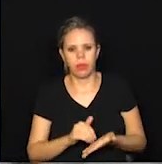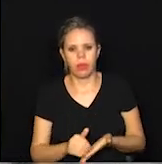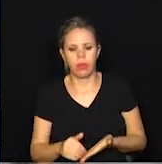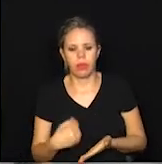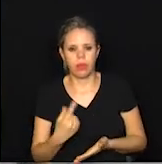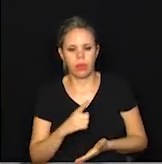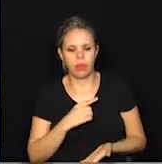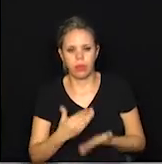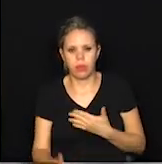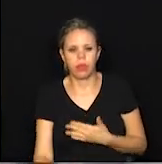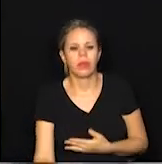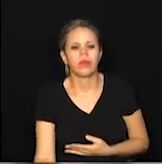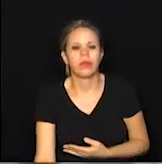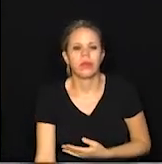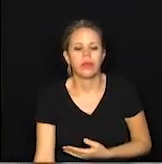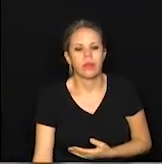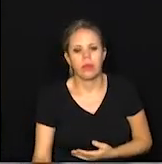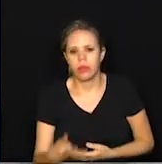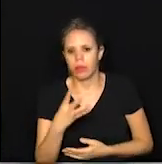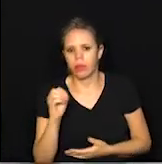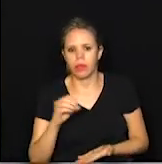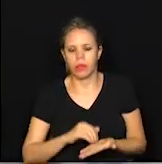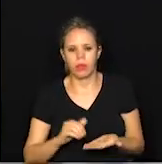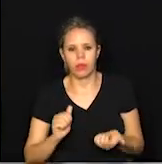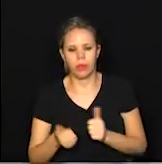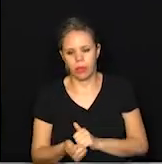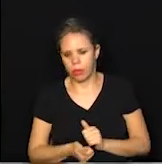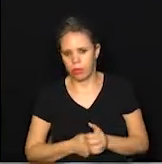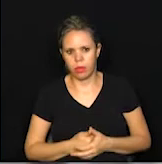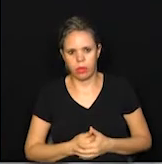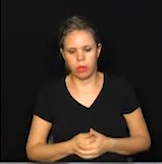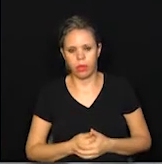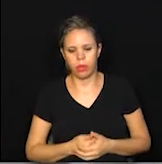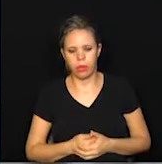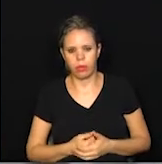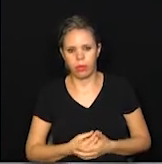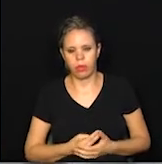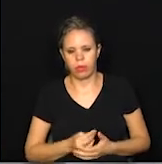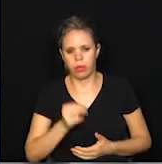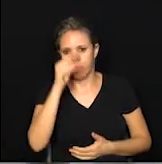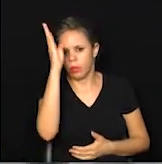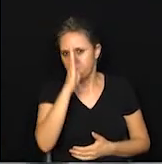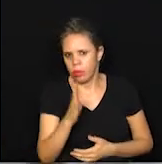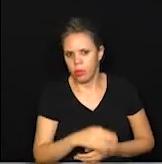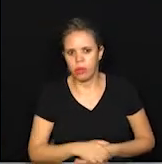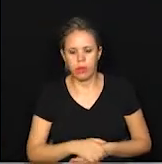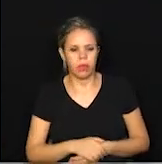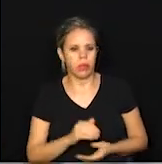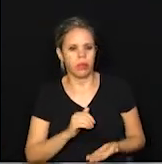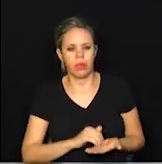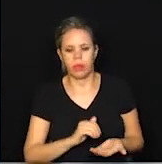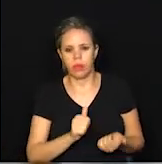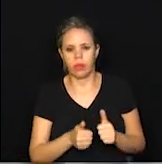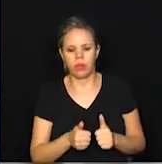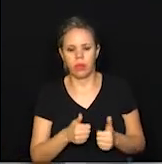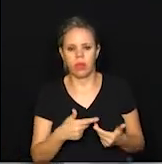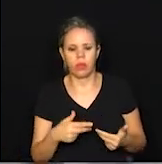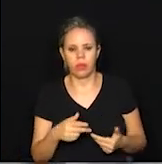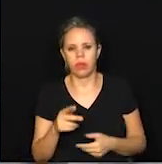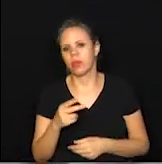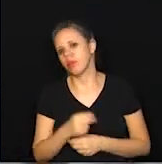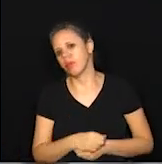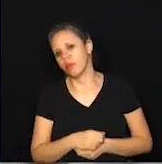nós perdemos 40 secretarias de esportes no Brasil. Secretarias como a de Porto